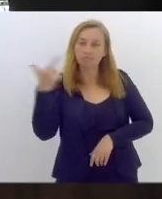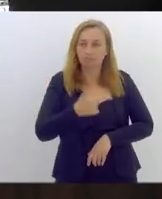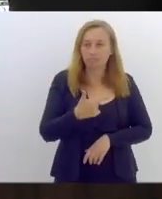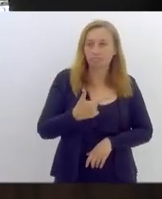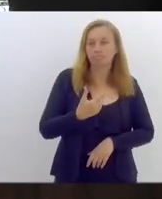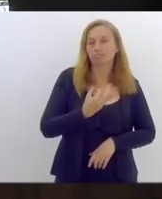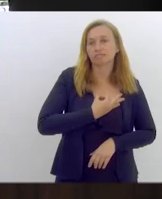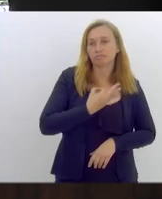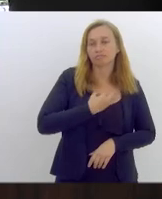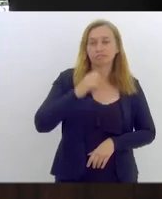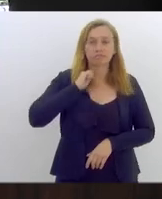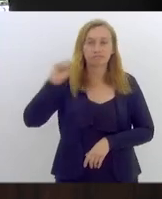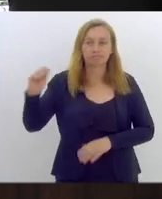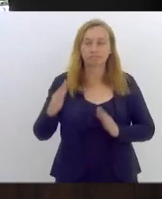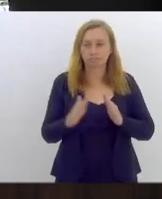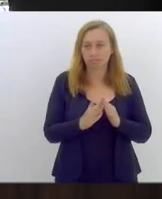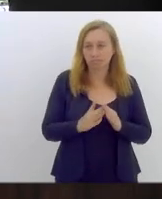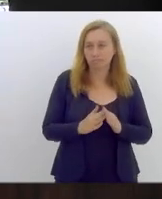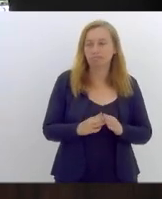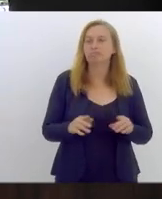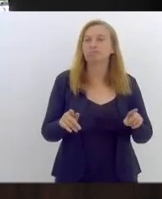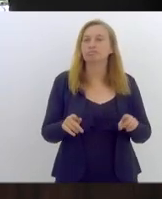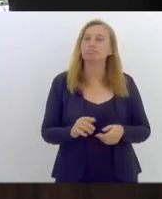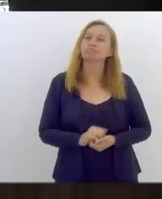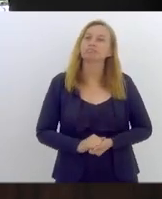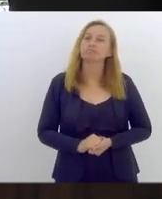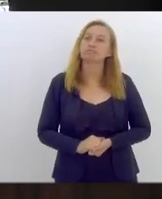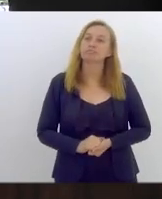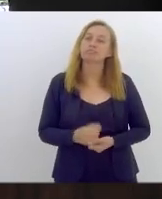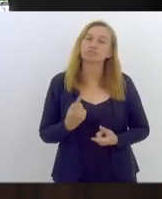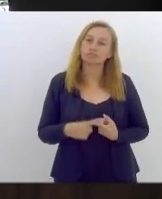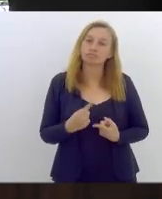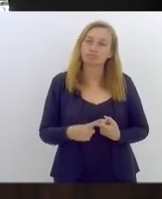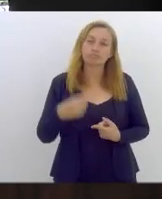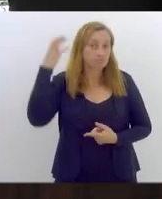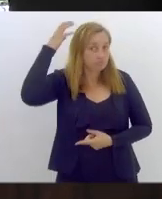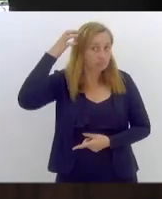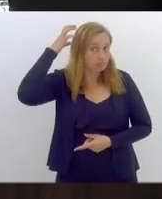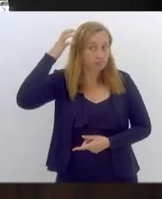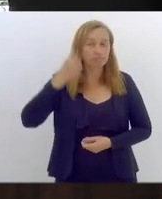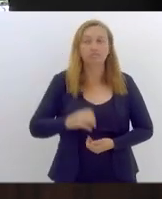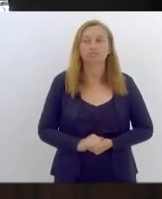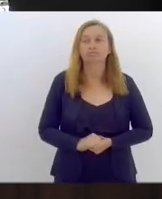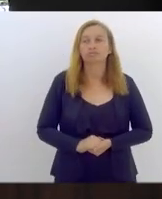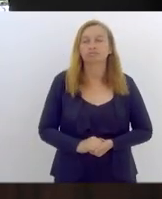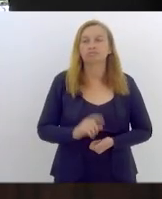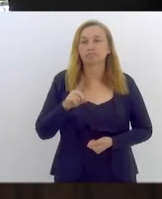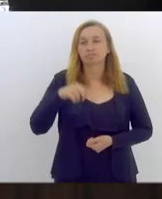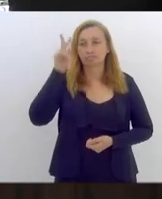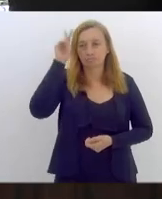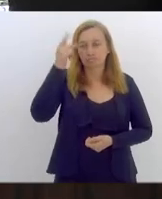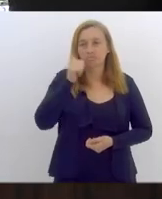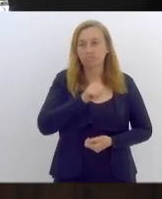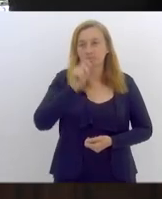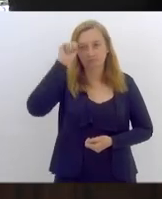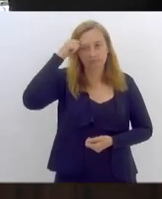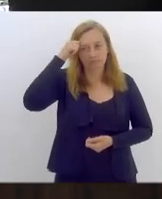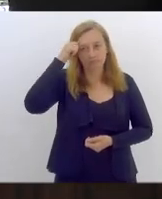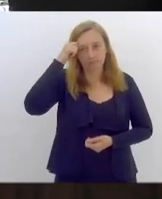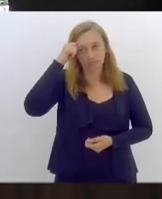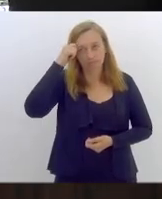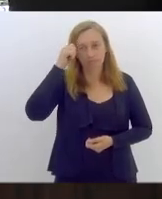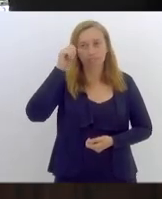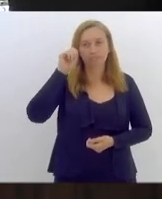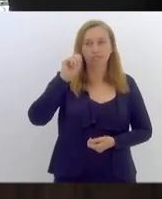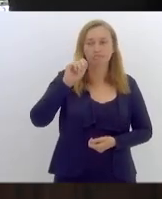Tiradentes nessa casa. Tão importante quanto. Porque Marielle Franco é a história da mulher preta que os pretos vão